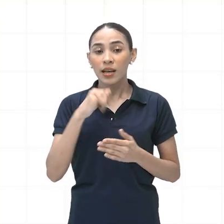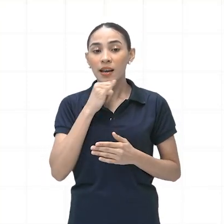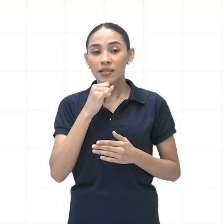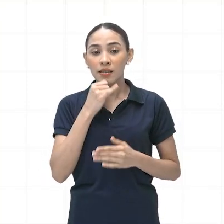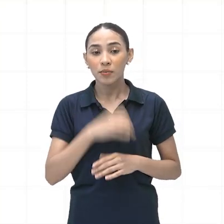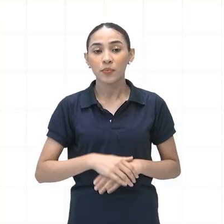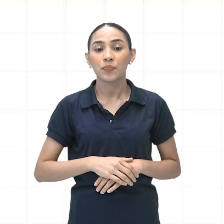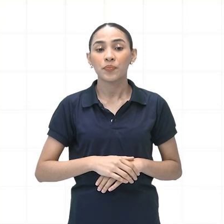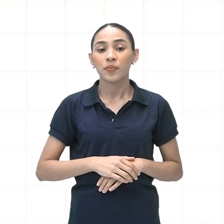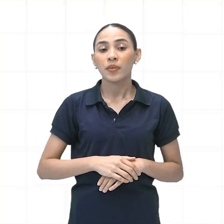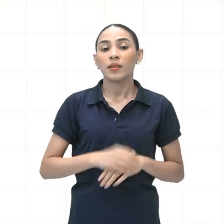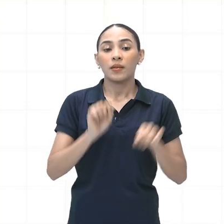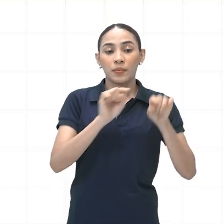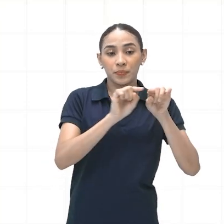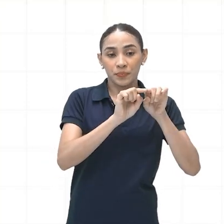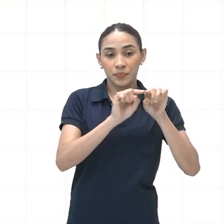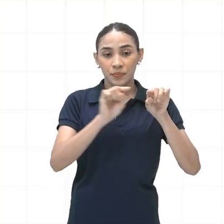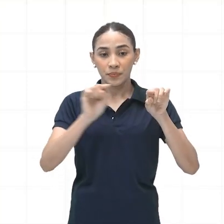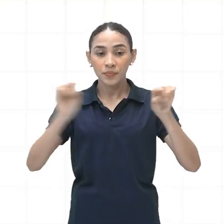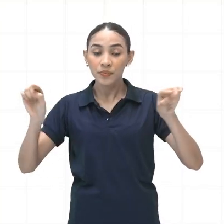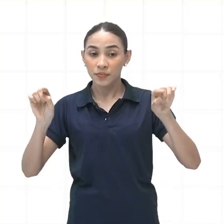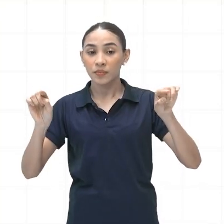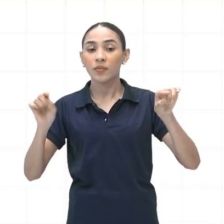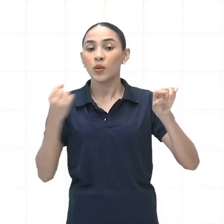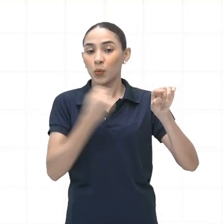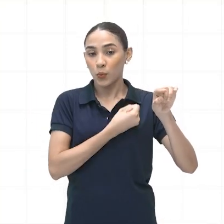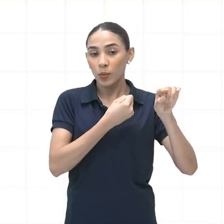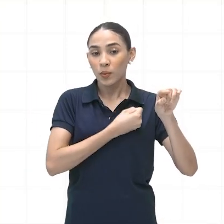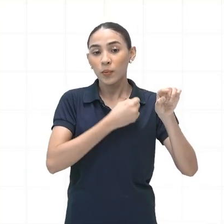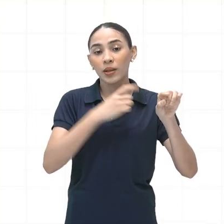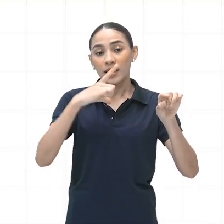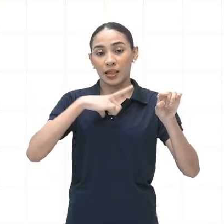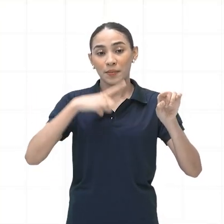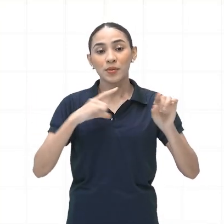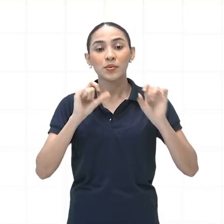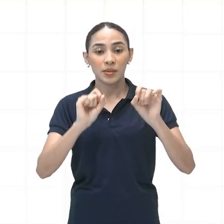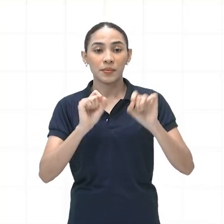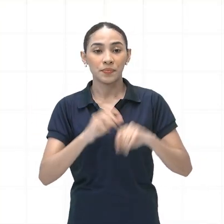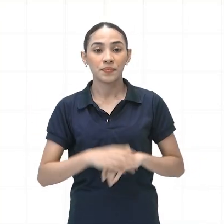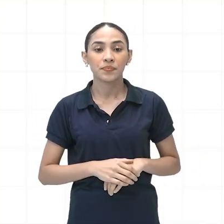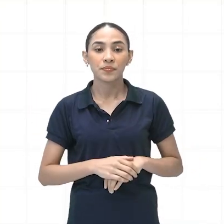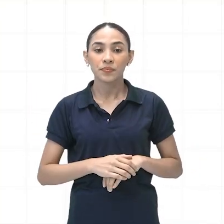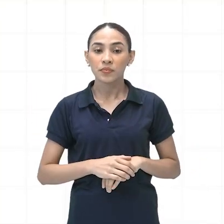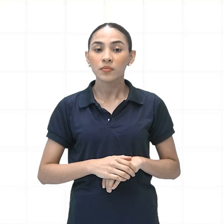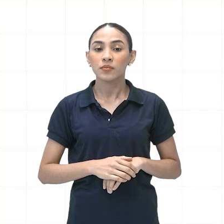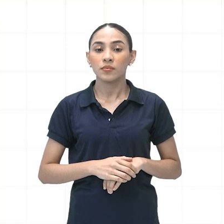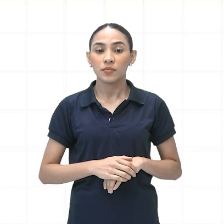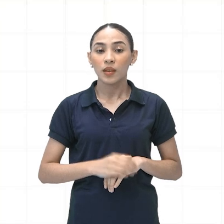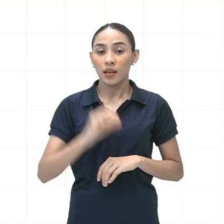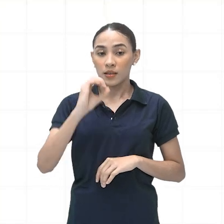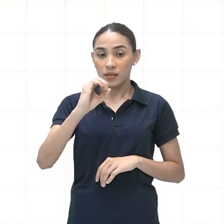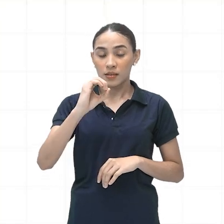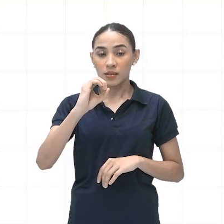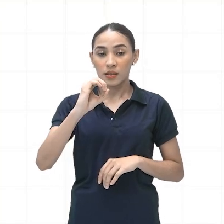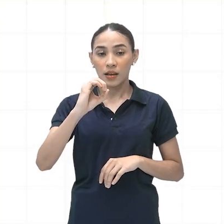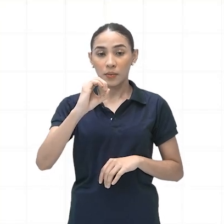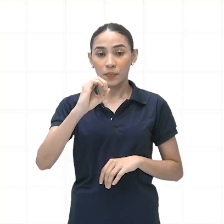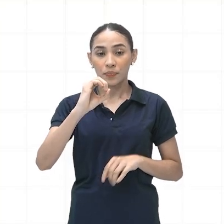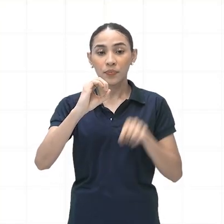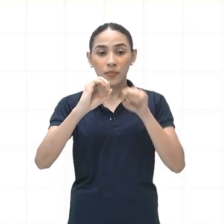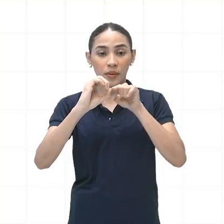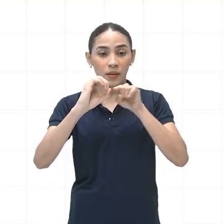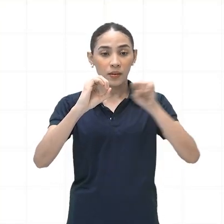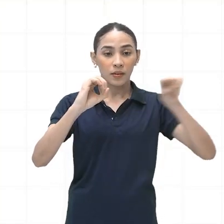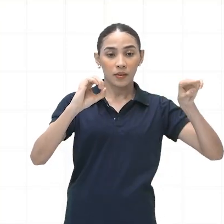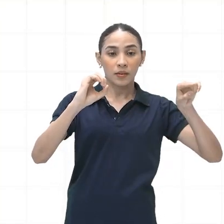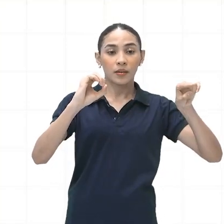primeiro exemplo de reta, Nós temos aqui uma reta, essa reta ela tem o zero como origem e todos